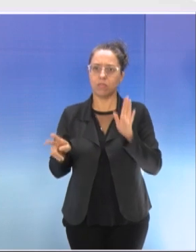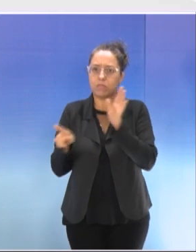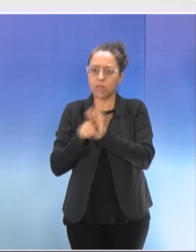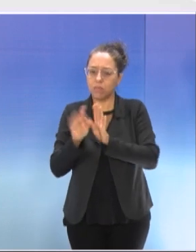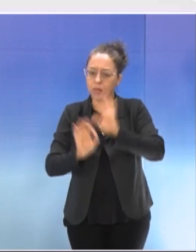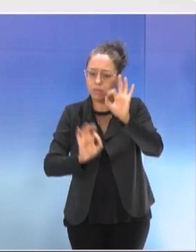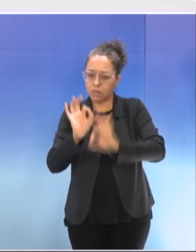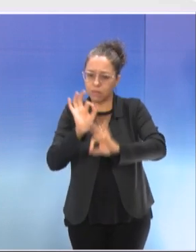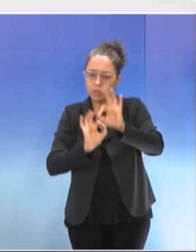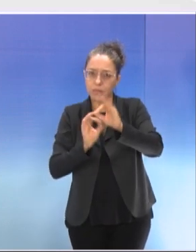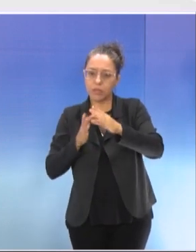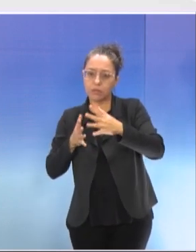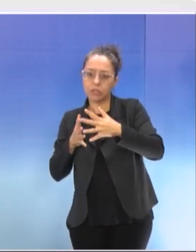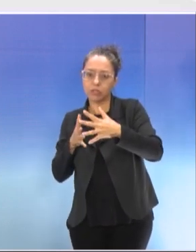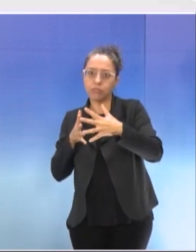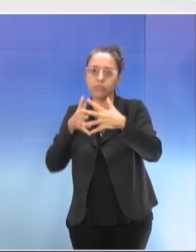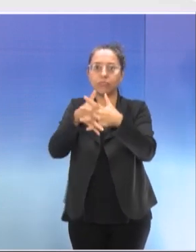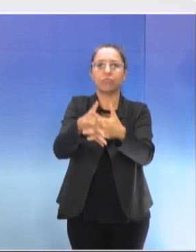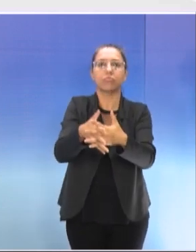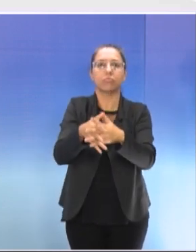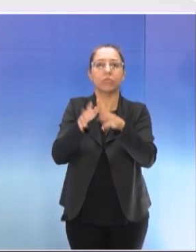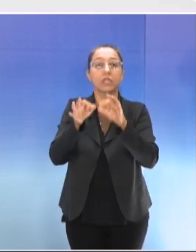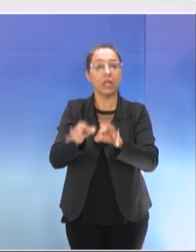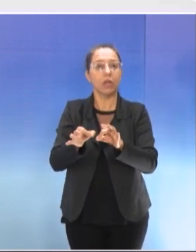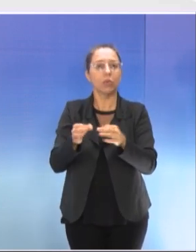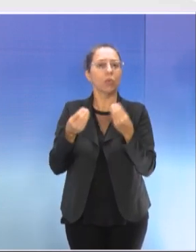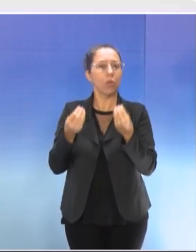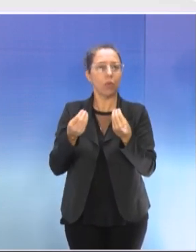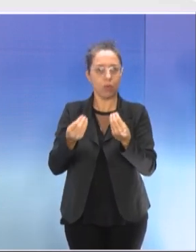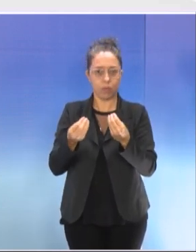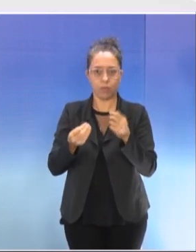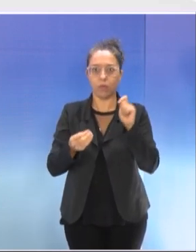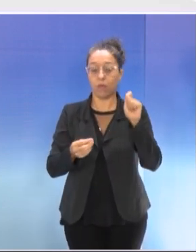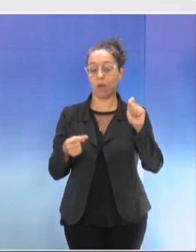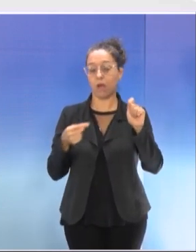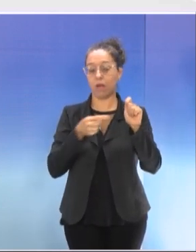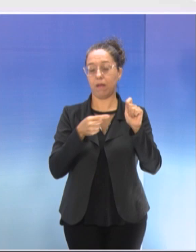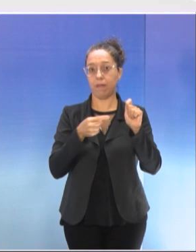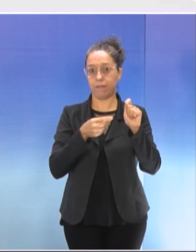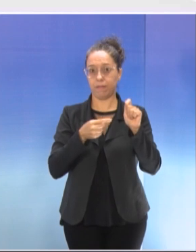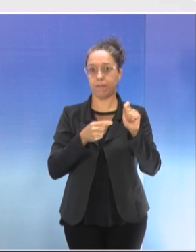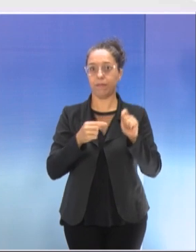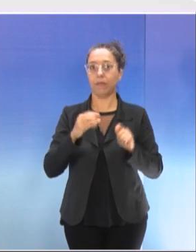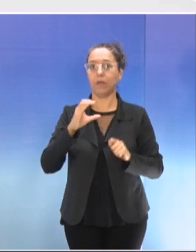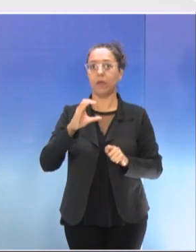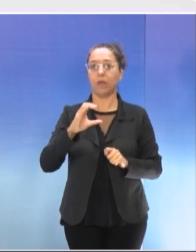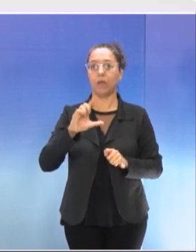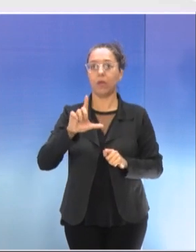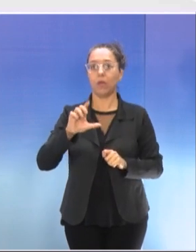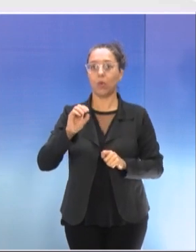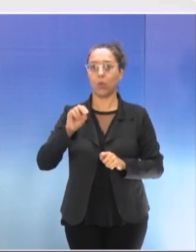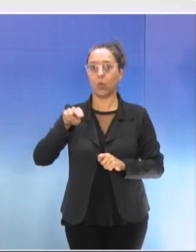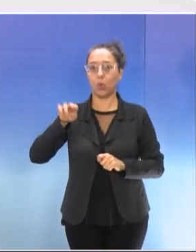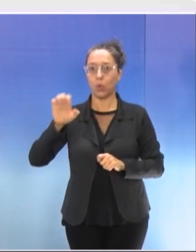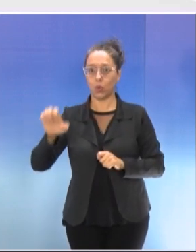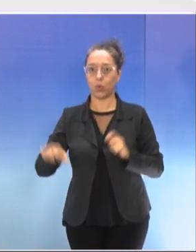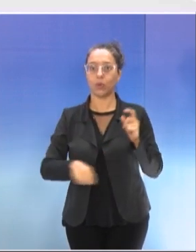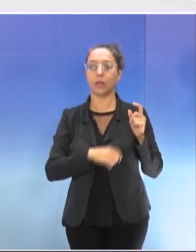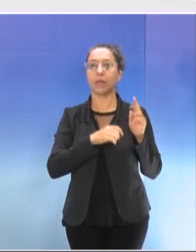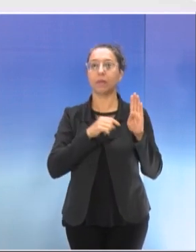da intervenção é classificada? Letra A, clone. B,